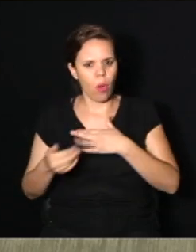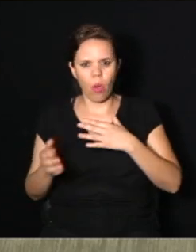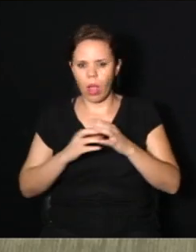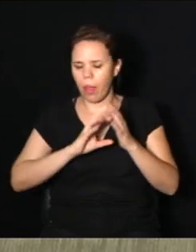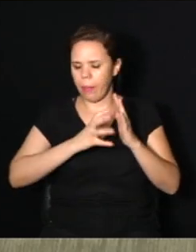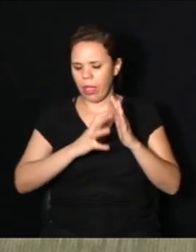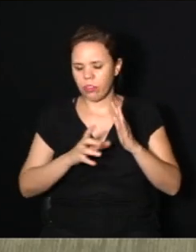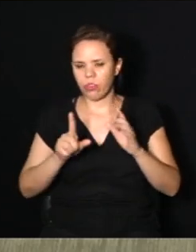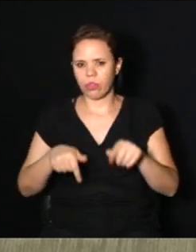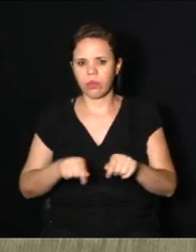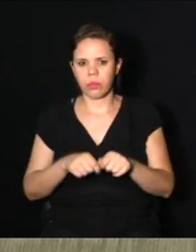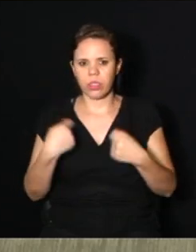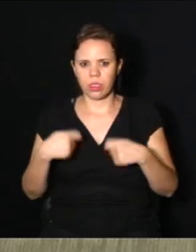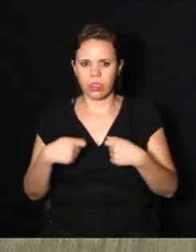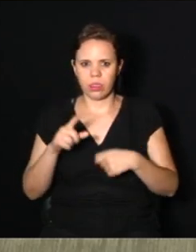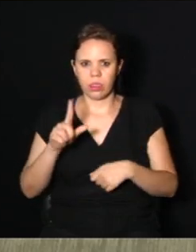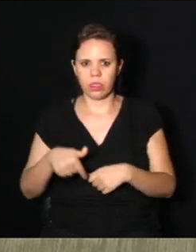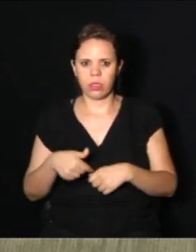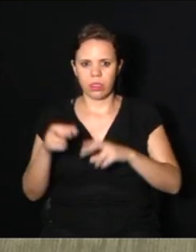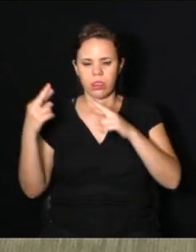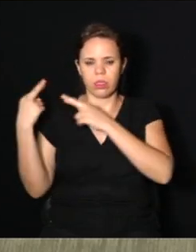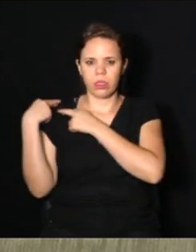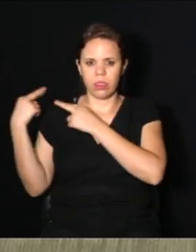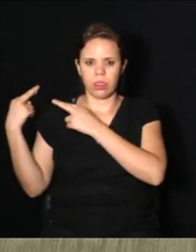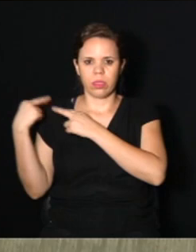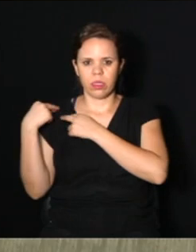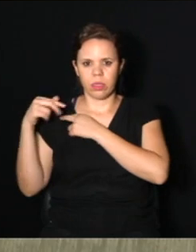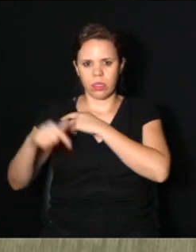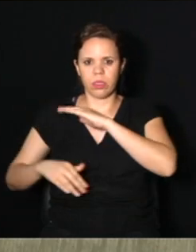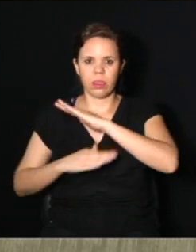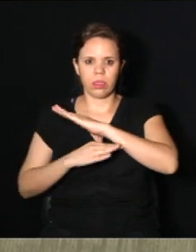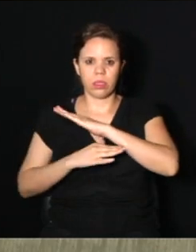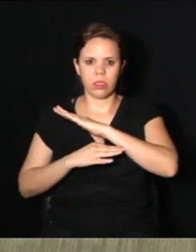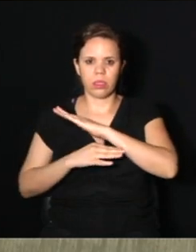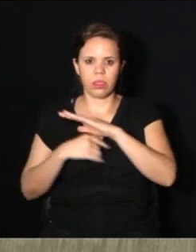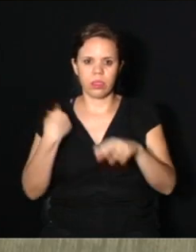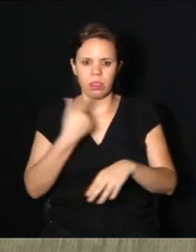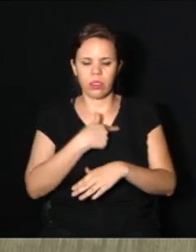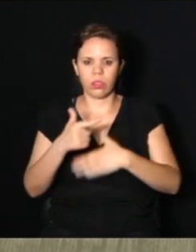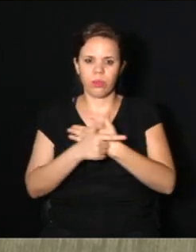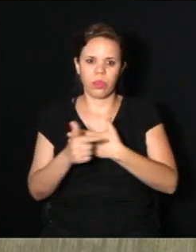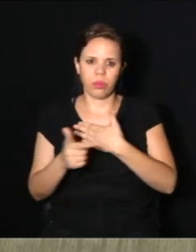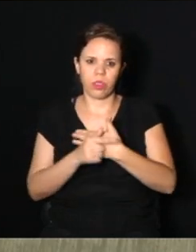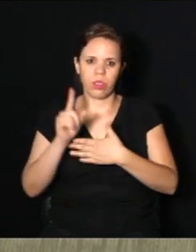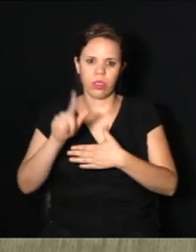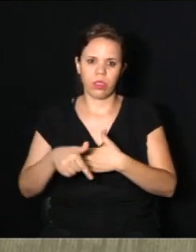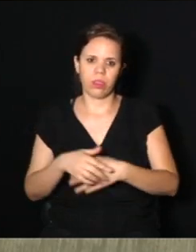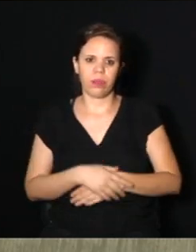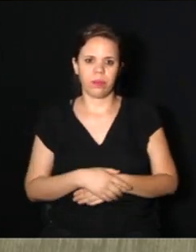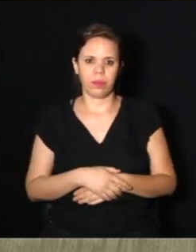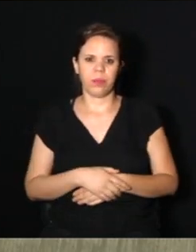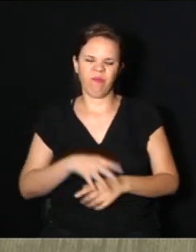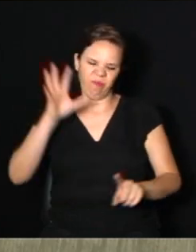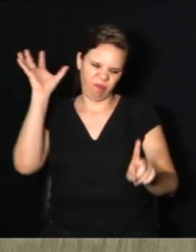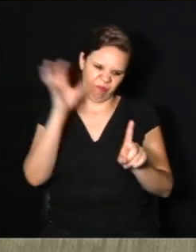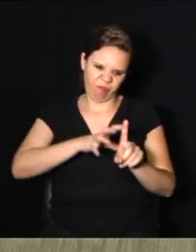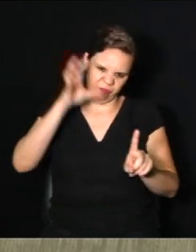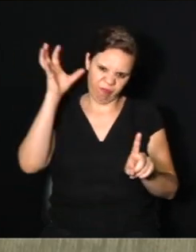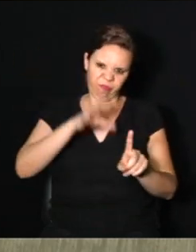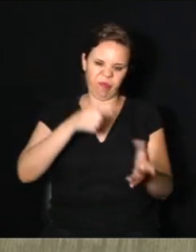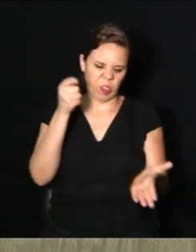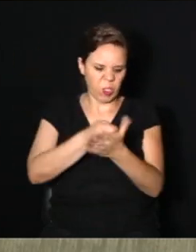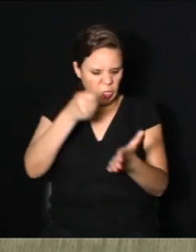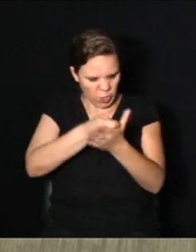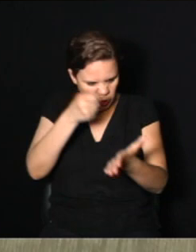precisa, é uma responsabilidade dessa casa, o nosso papel de pressionar das formas